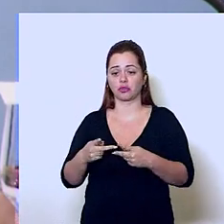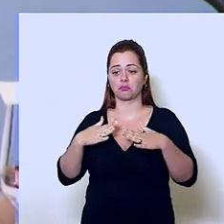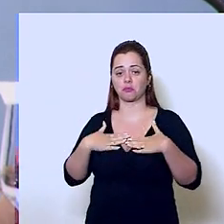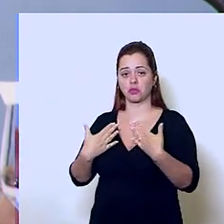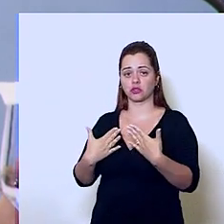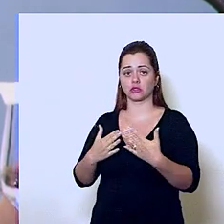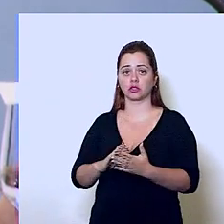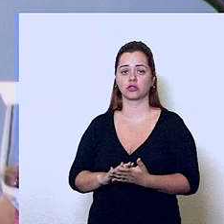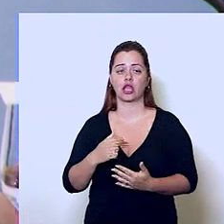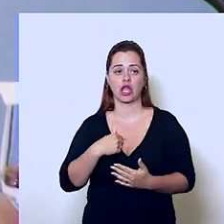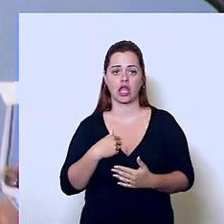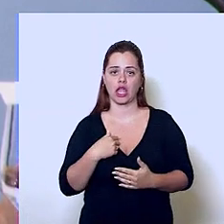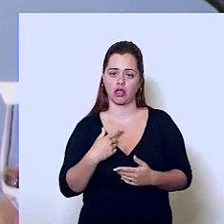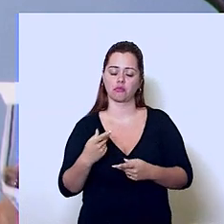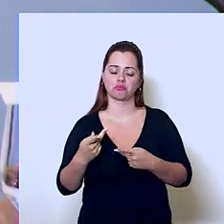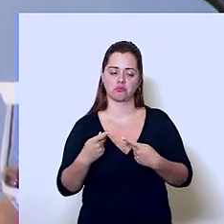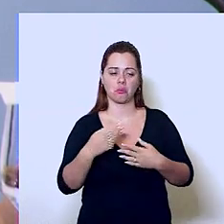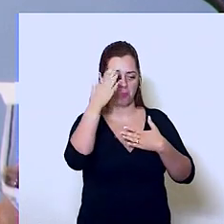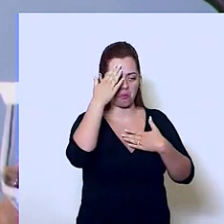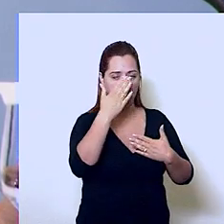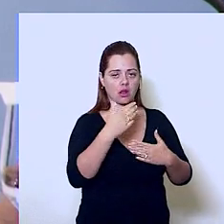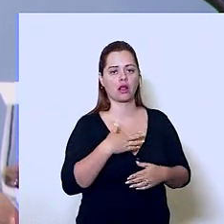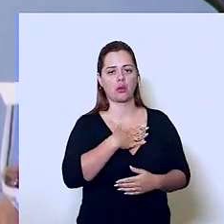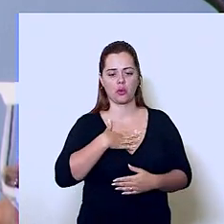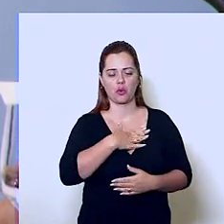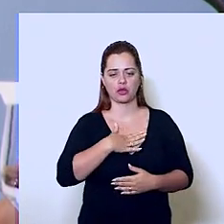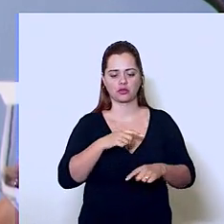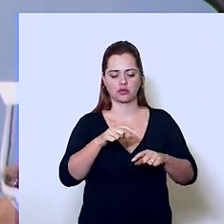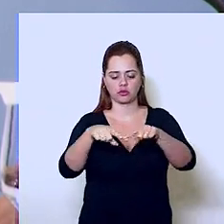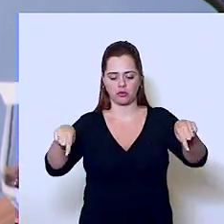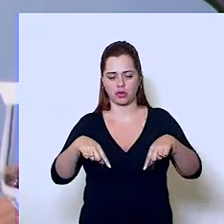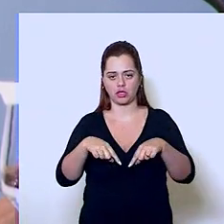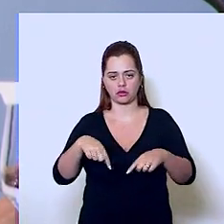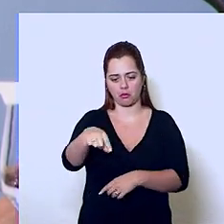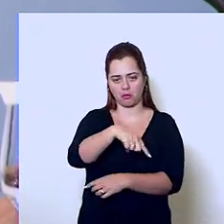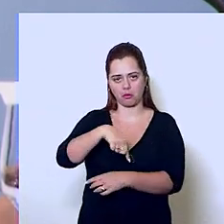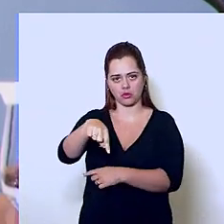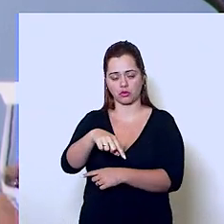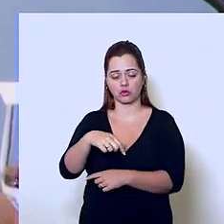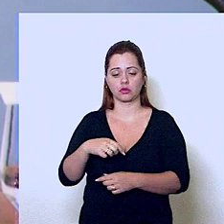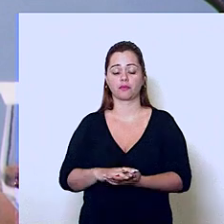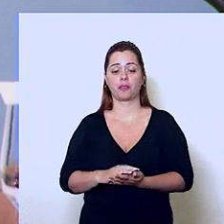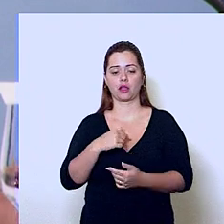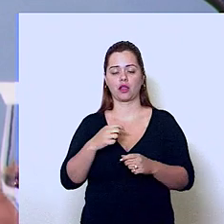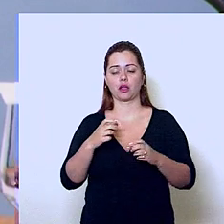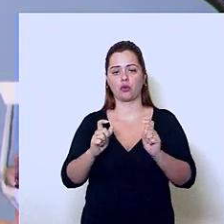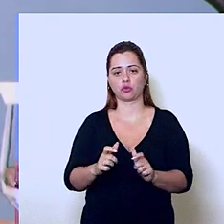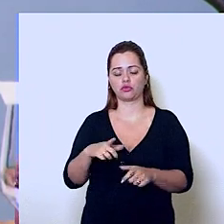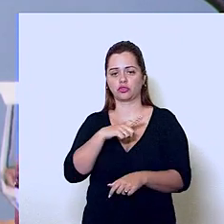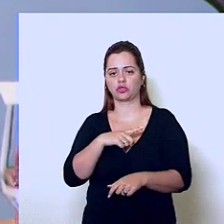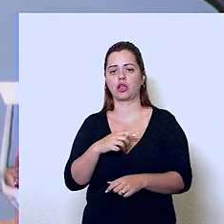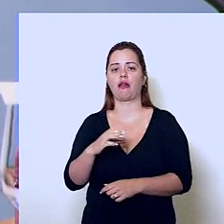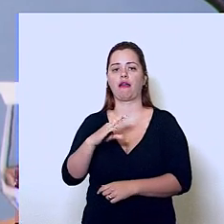tive o privilégio de sentar numa mesa, eram mesas redondas, em que estava a Catherine Graham, na época dona do